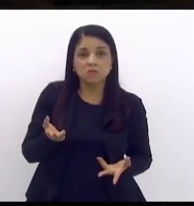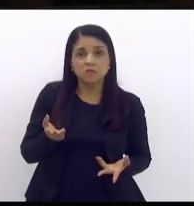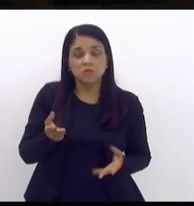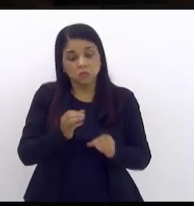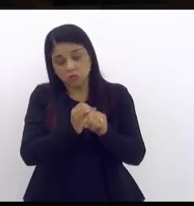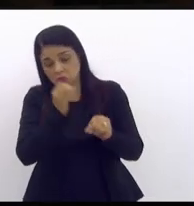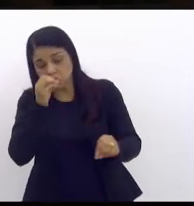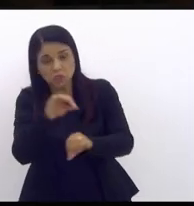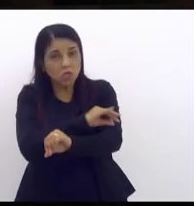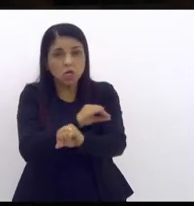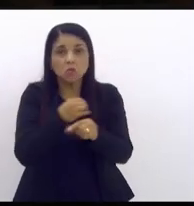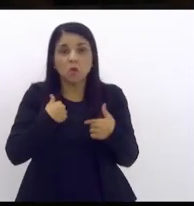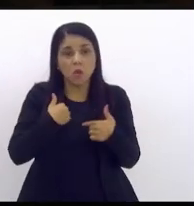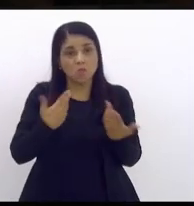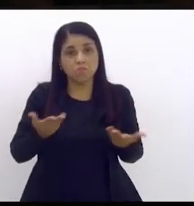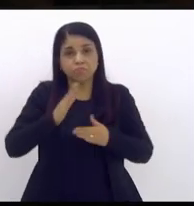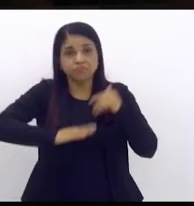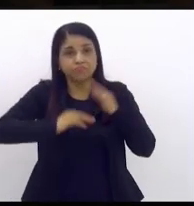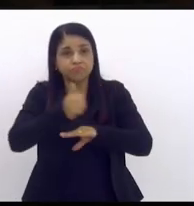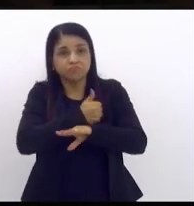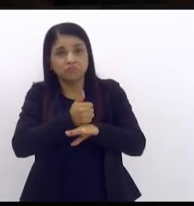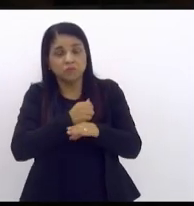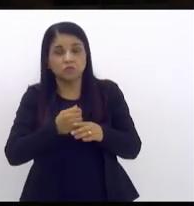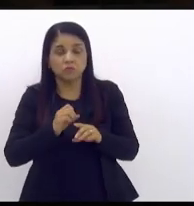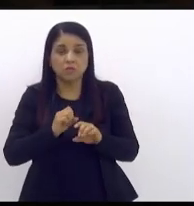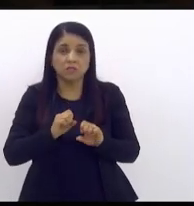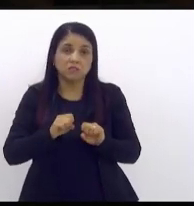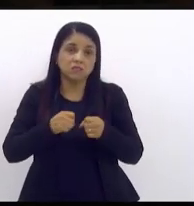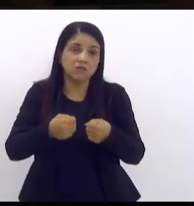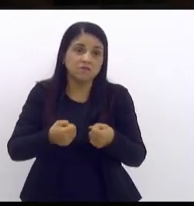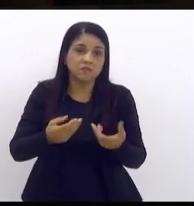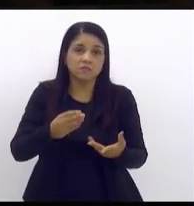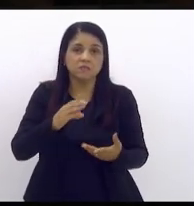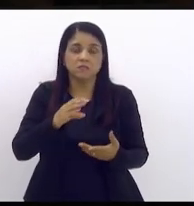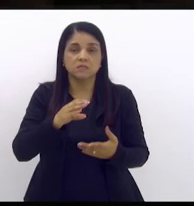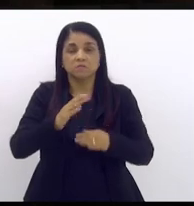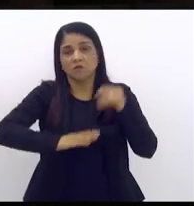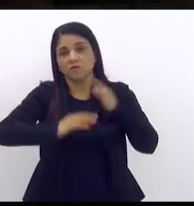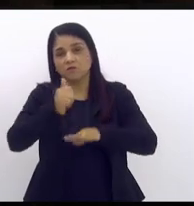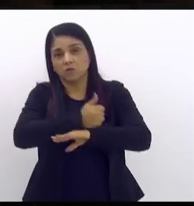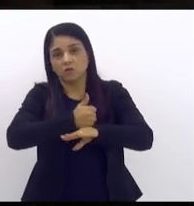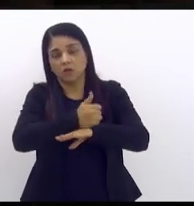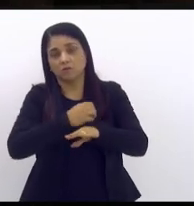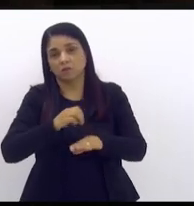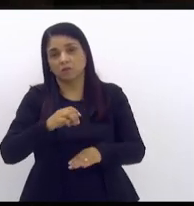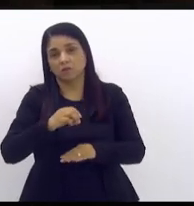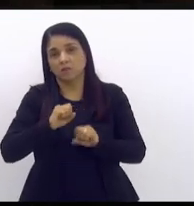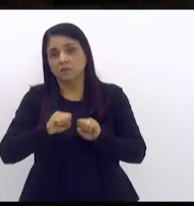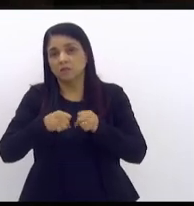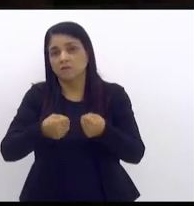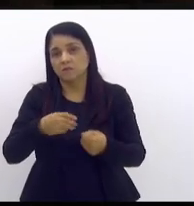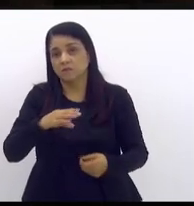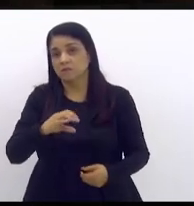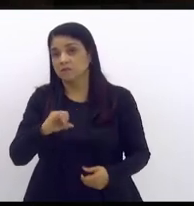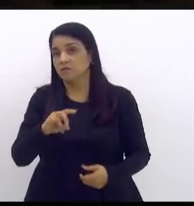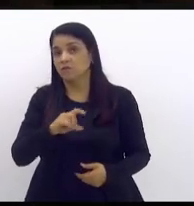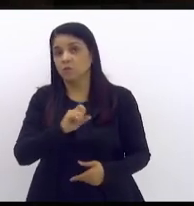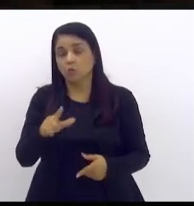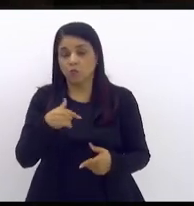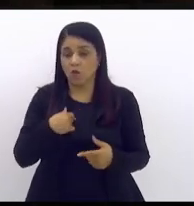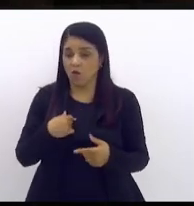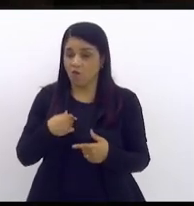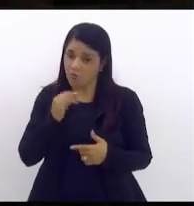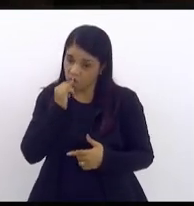não sou engenheiro, eu não sou da Defesa Civil, eu não sou também fora da casinha para chegar lá e falar,